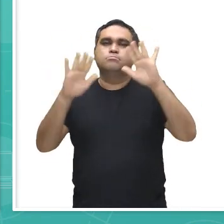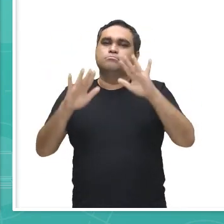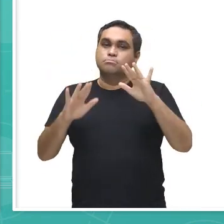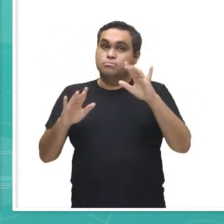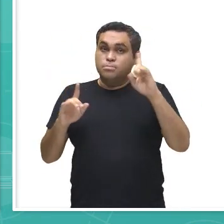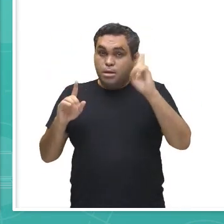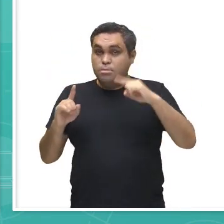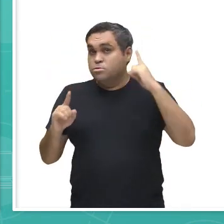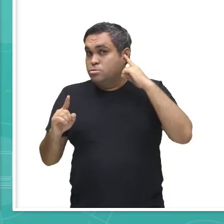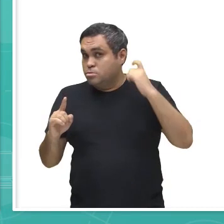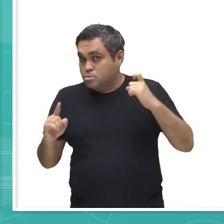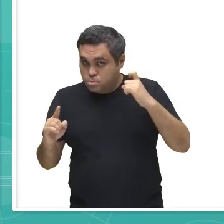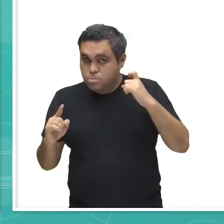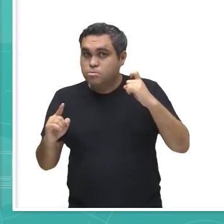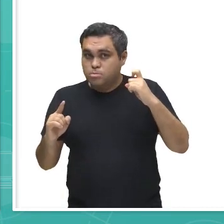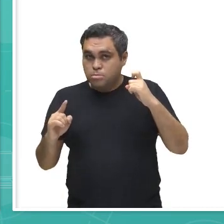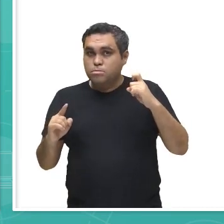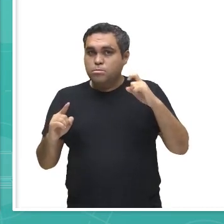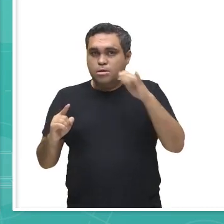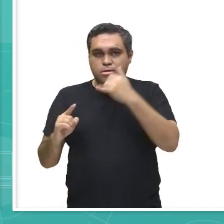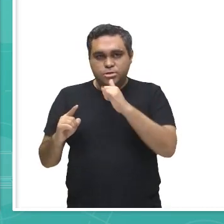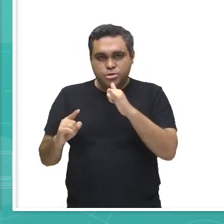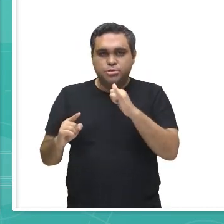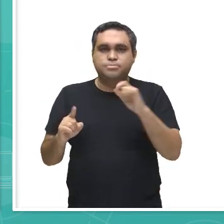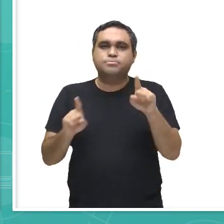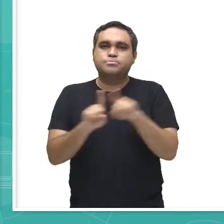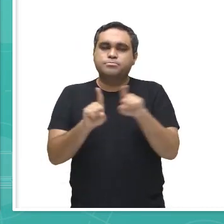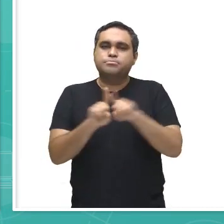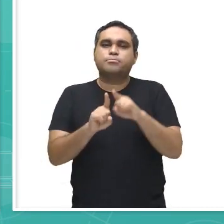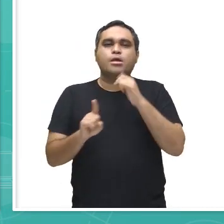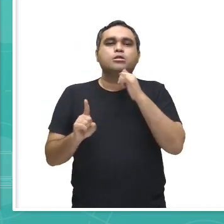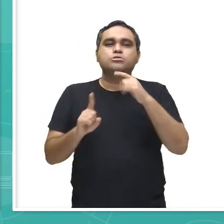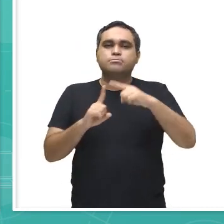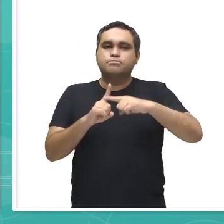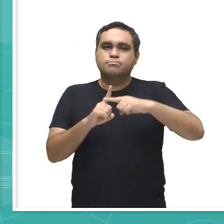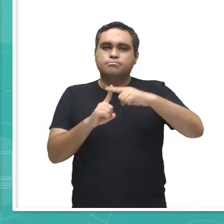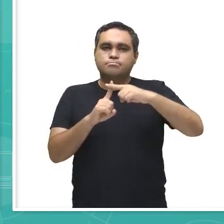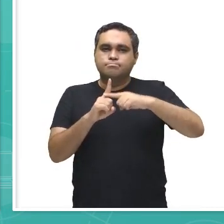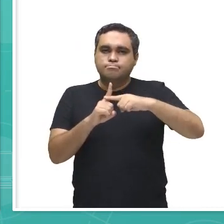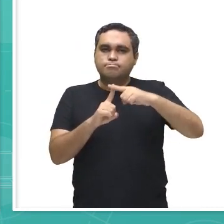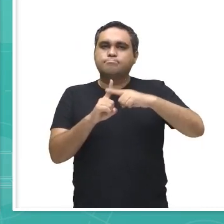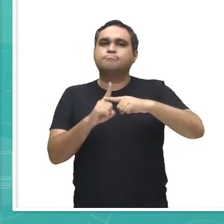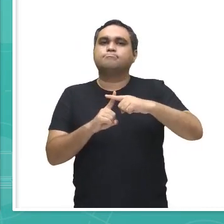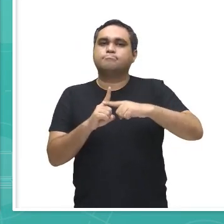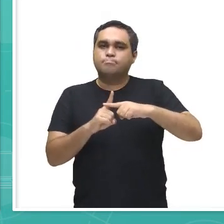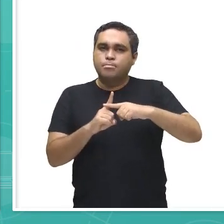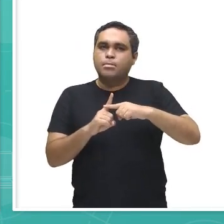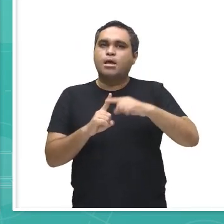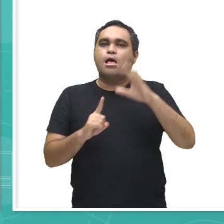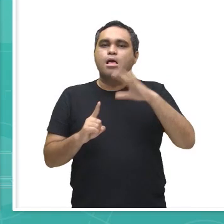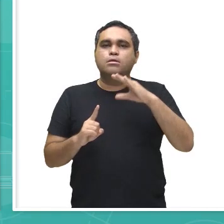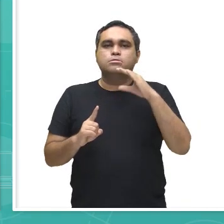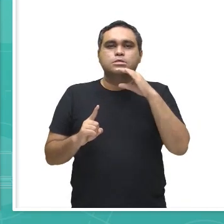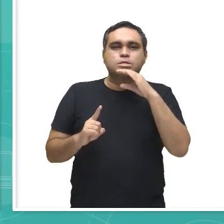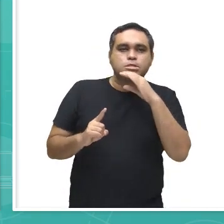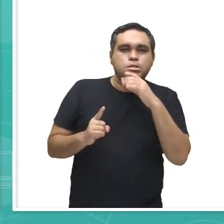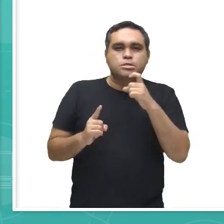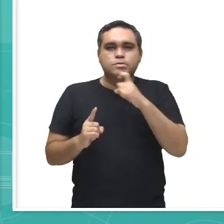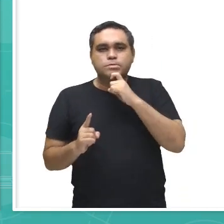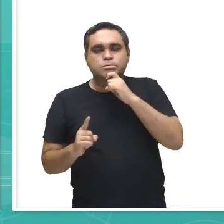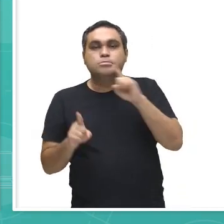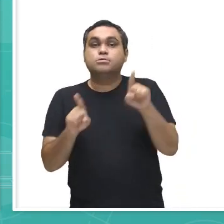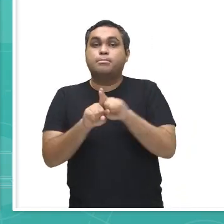sonora. A energia térmica, que está relacionada ali com a temperatura, a energia luminosa, né? Aquela luz que vem ali